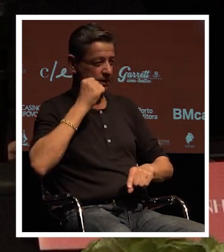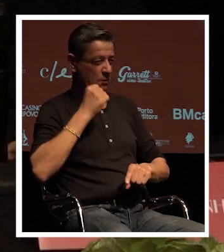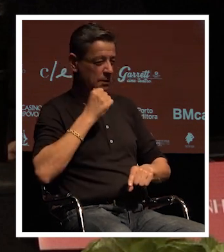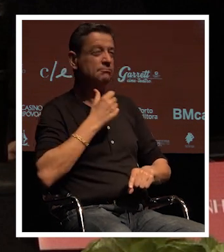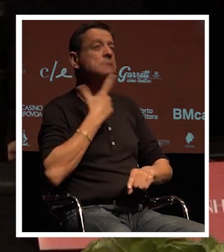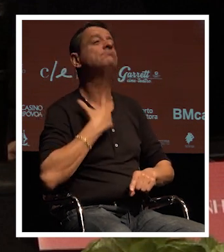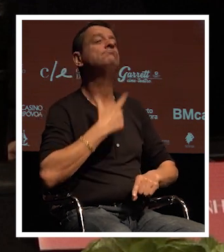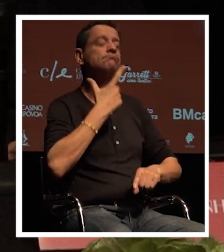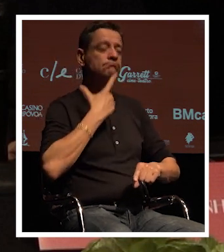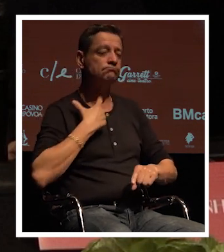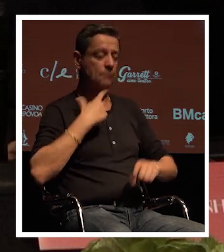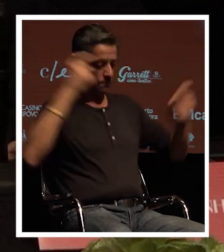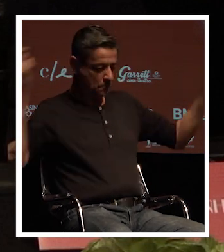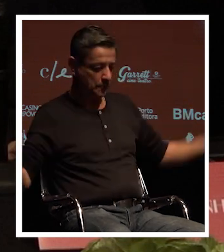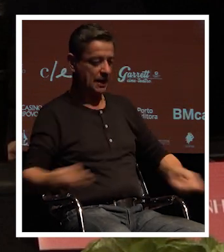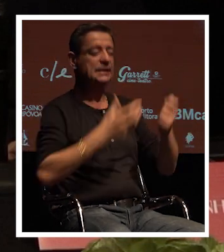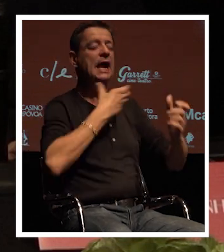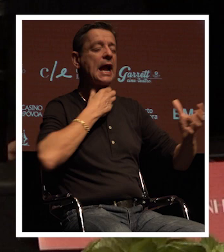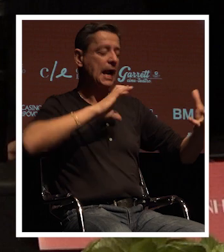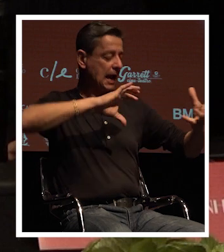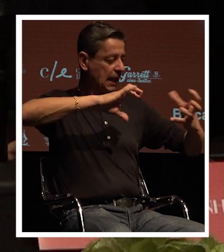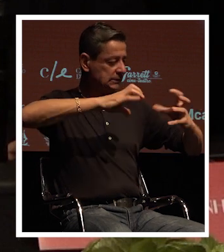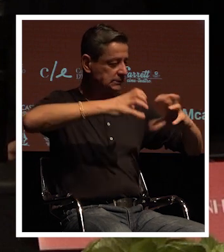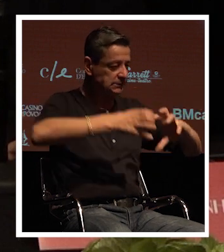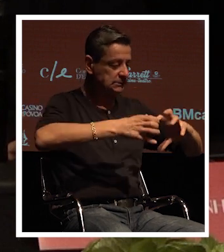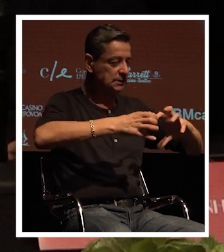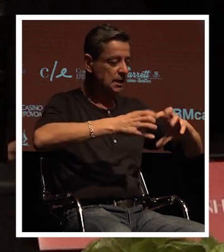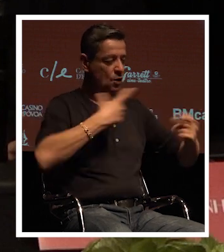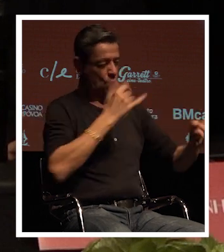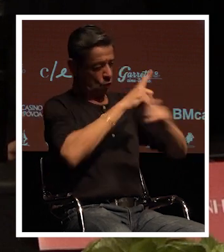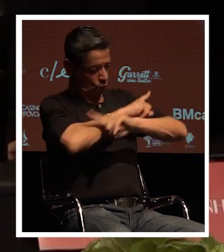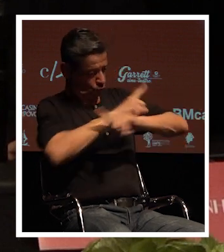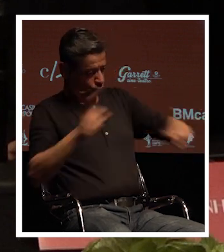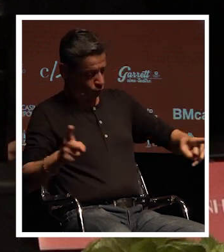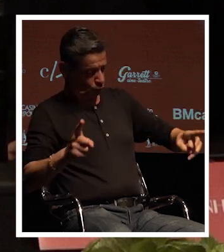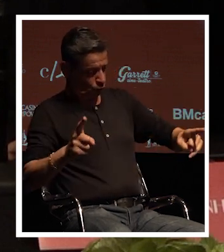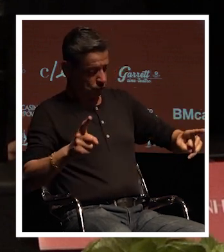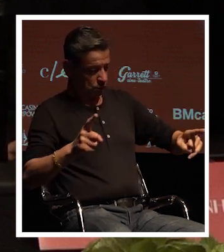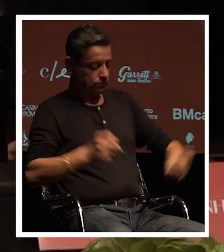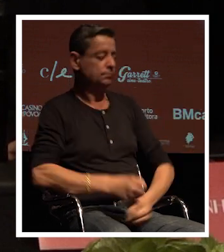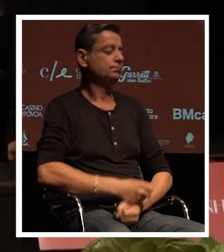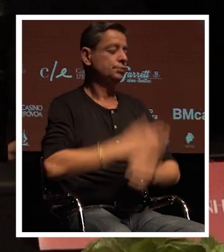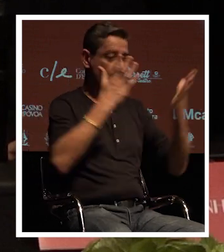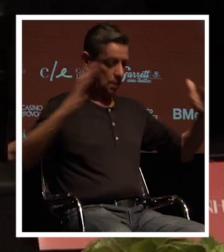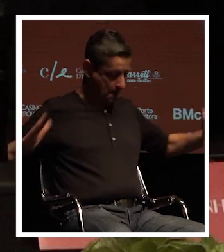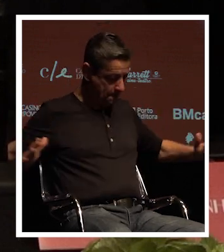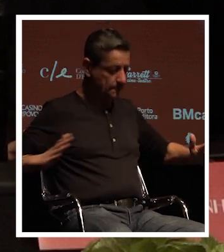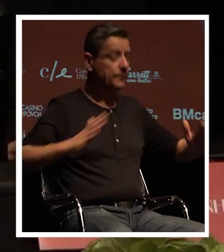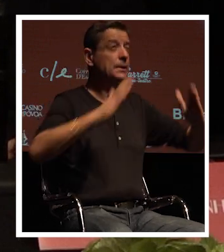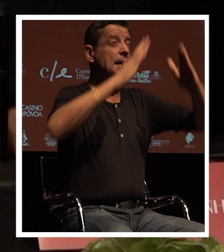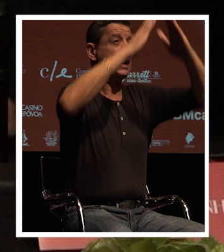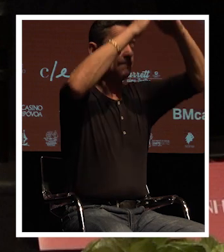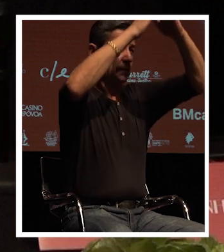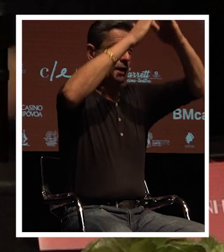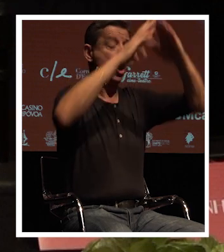ganância propagandear a crise com voto unânime impedir-me totalmente de ascender na pirâmide Med